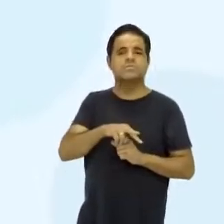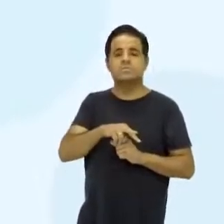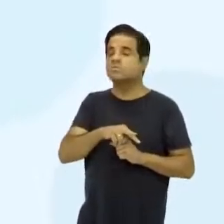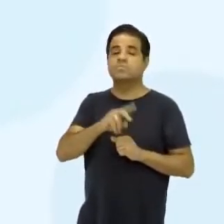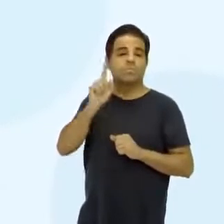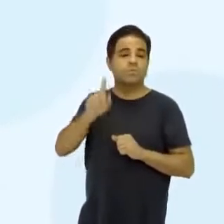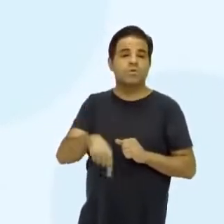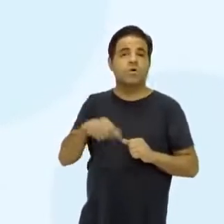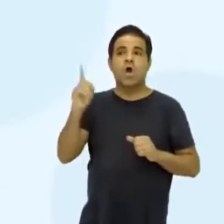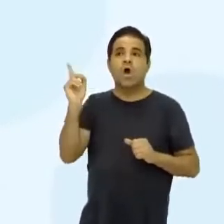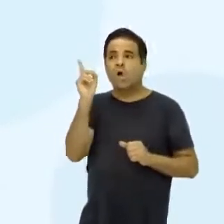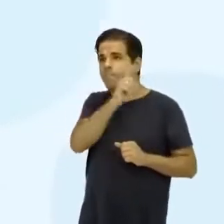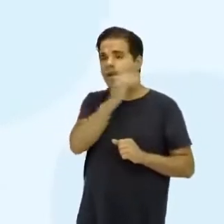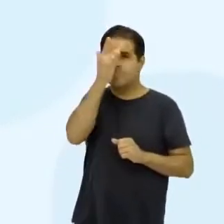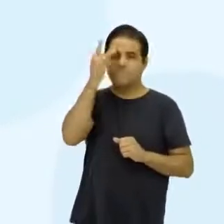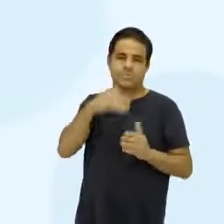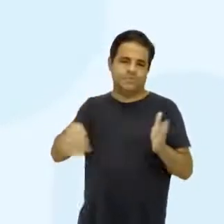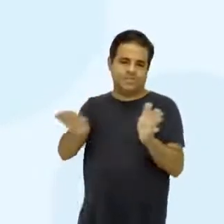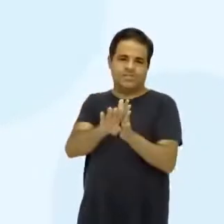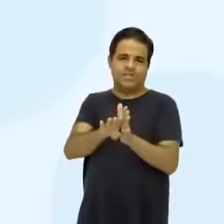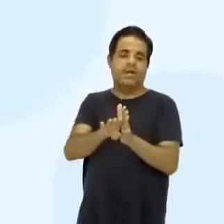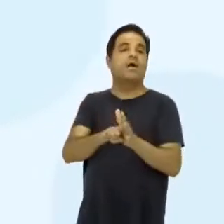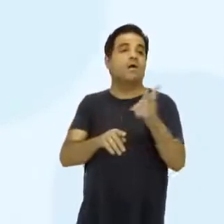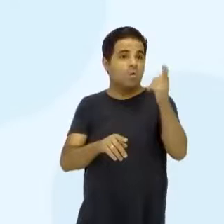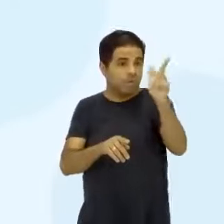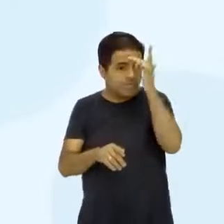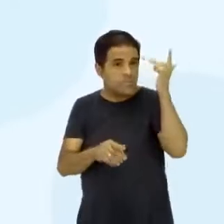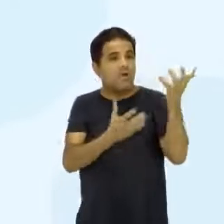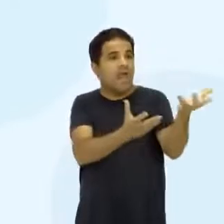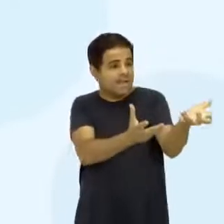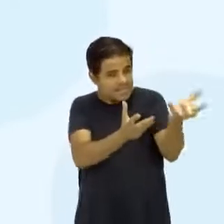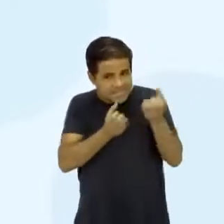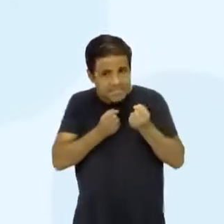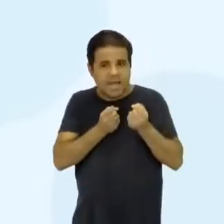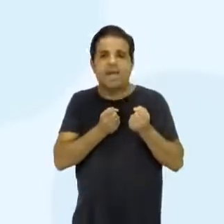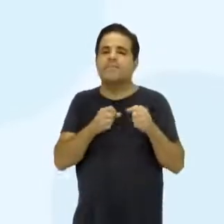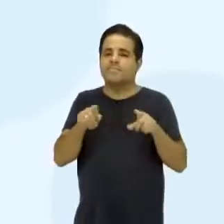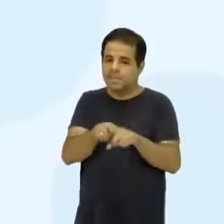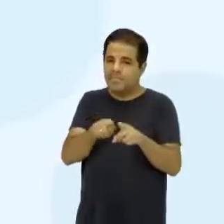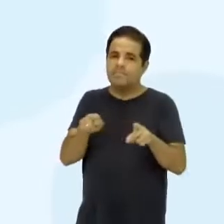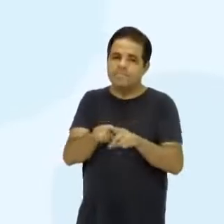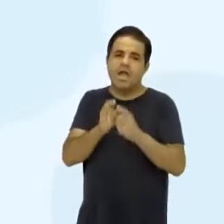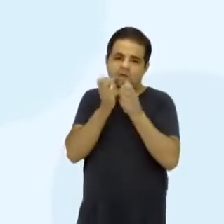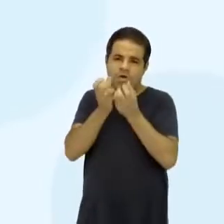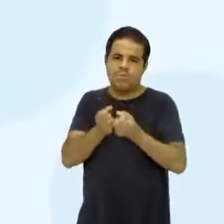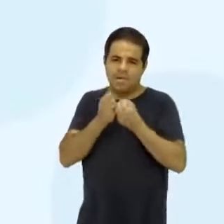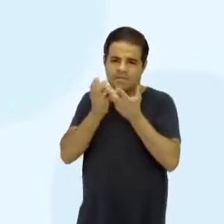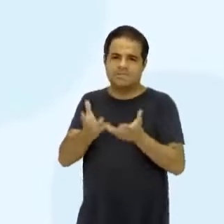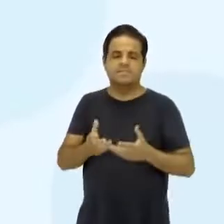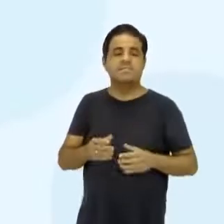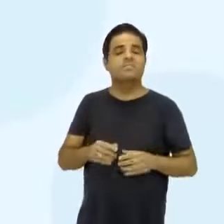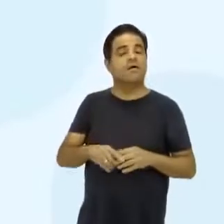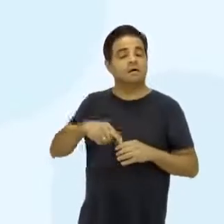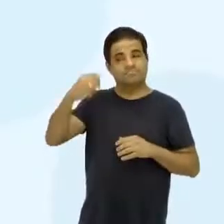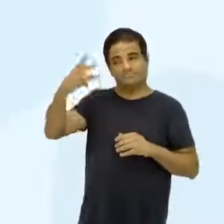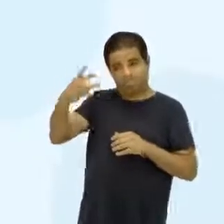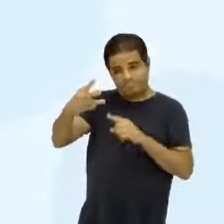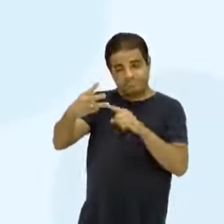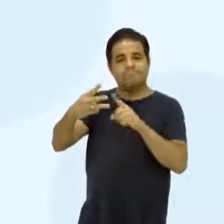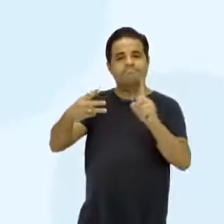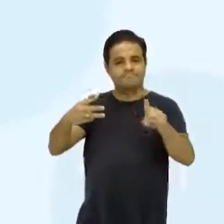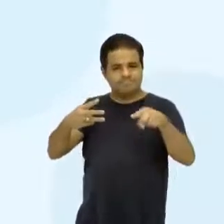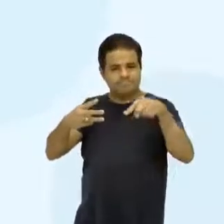Porque não é só complicado para quem chega, é complicado também para quem recebe. Isso mesmo. Né? E num terceiro momento, aperta aí para